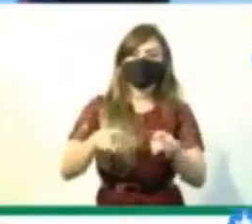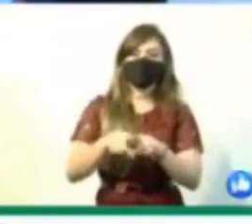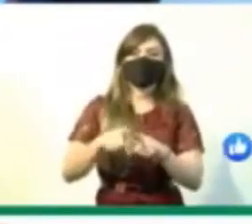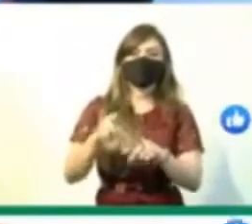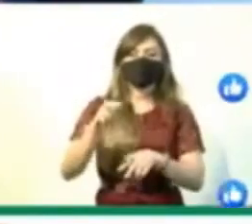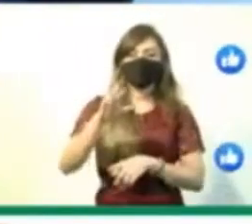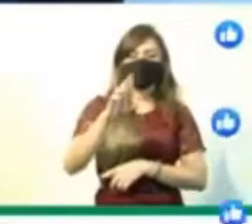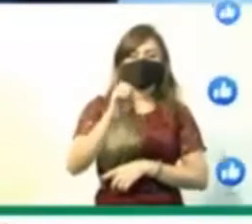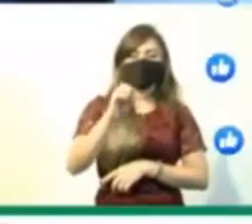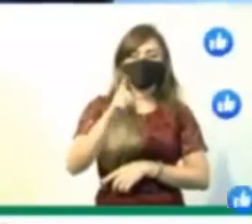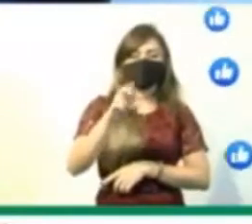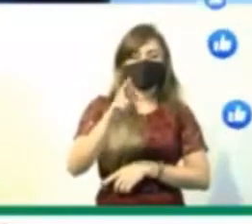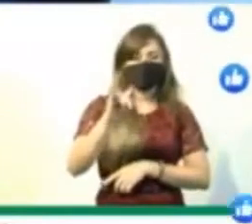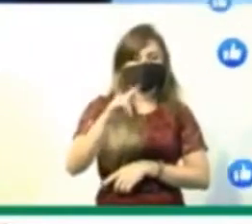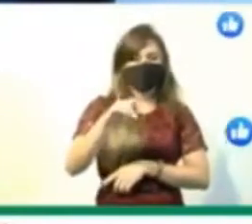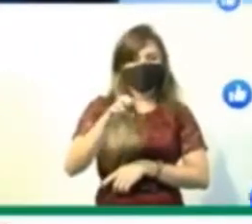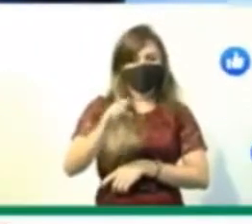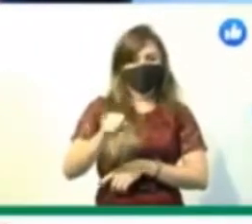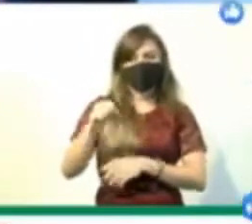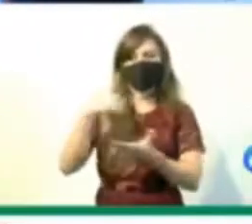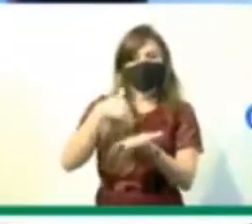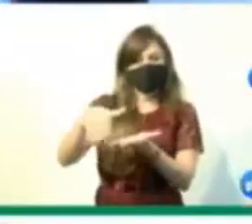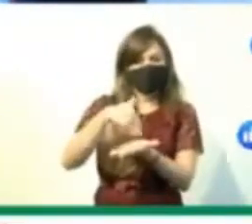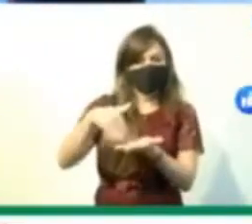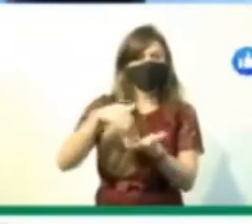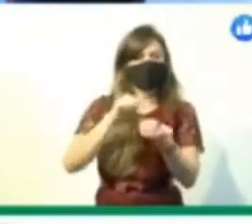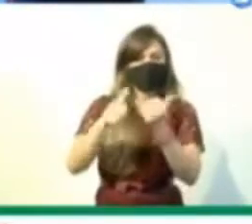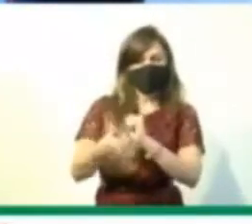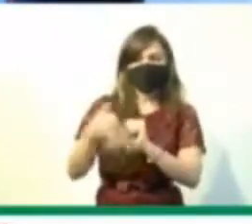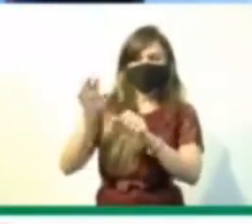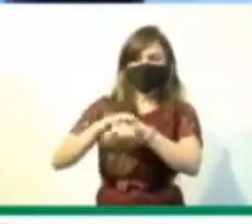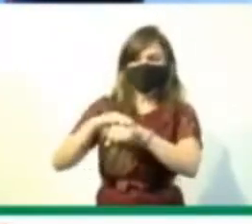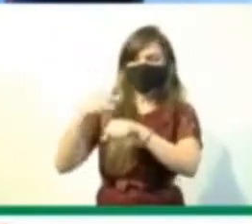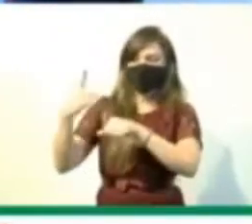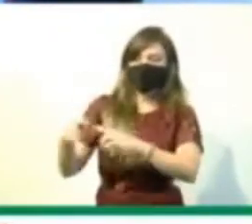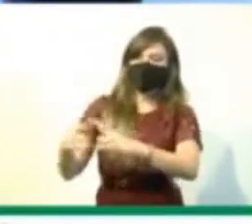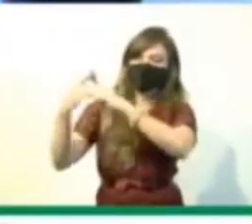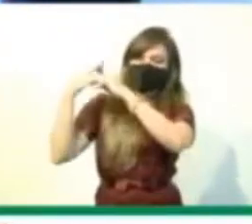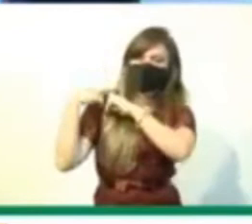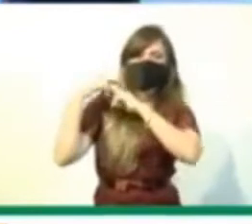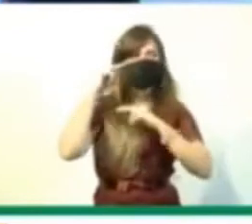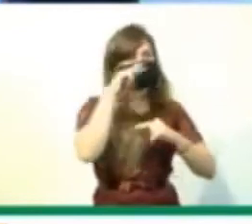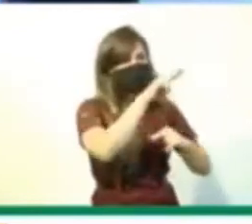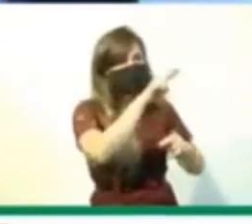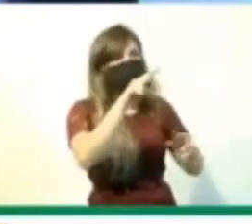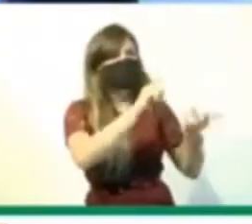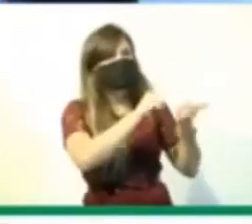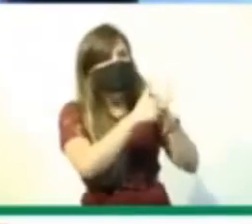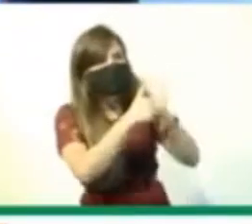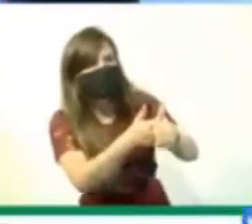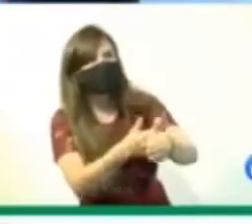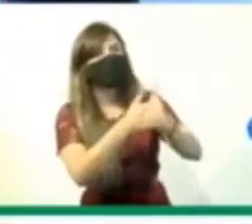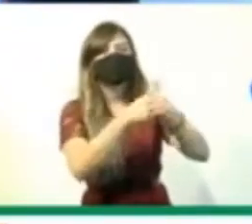Rodrigues, que é o secretário de esporte, que vai cuidar aqui, está na responsabilidade dele, botar esse equipamento aqui para funcionar e